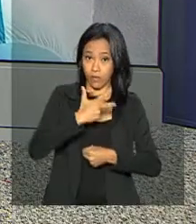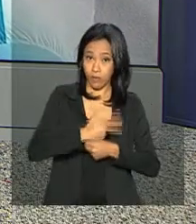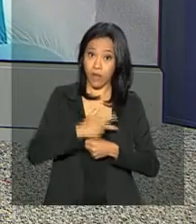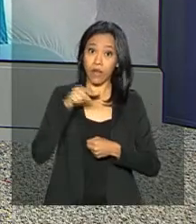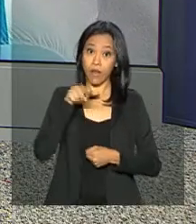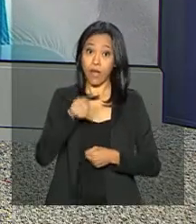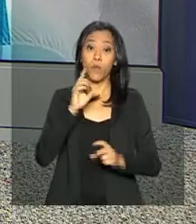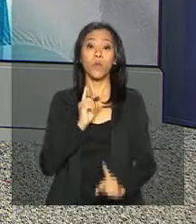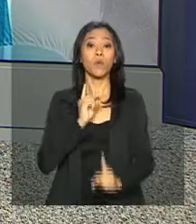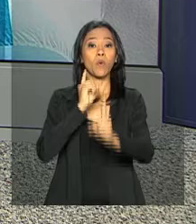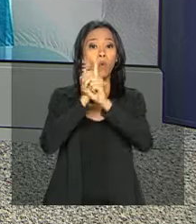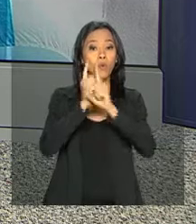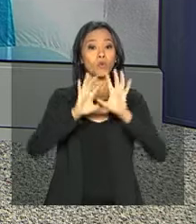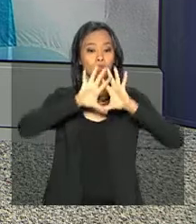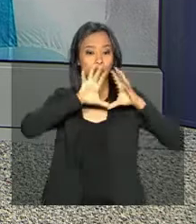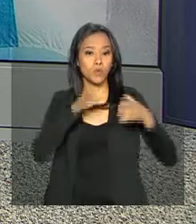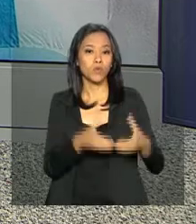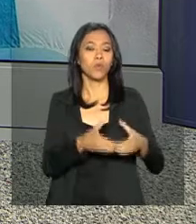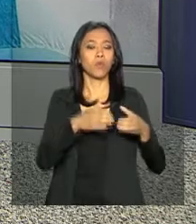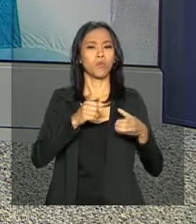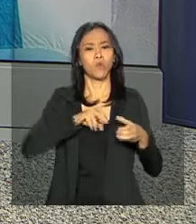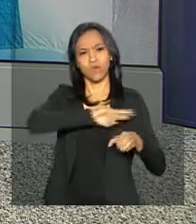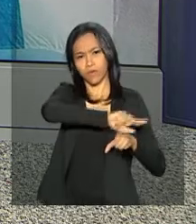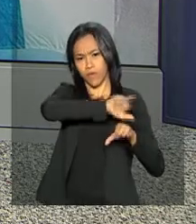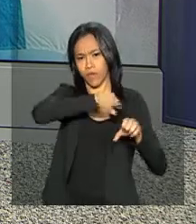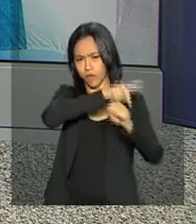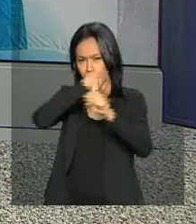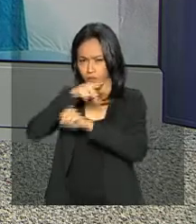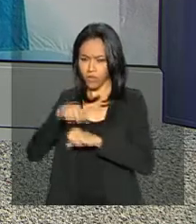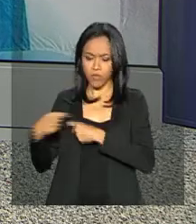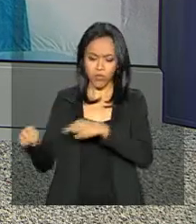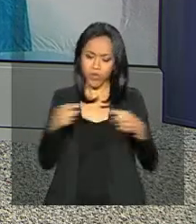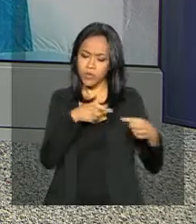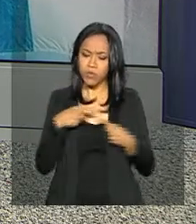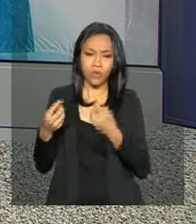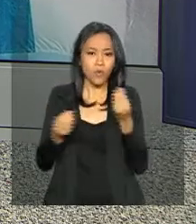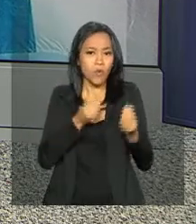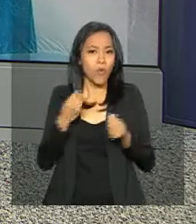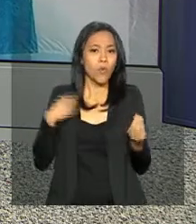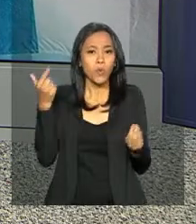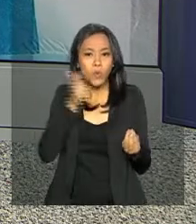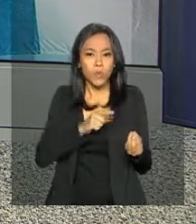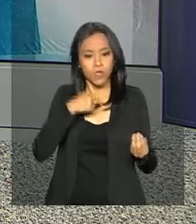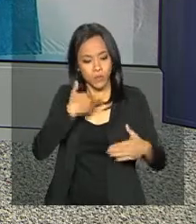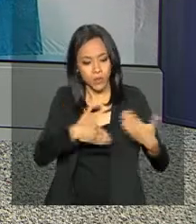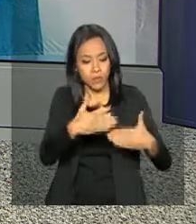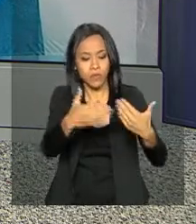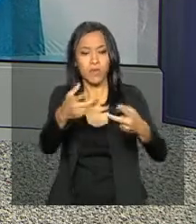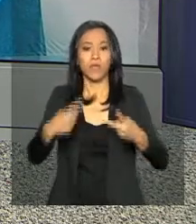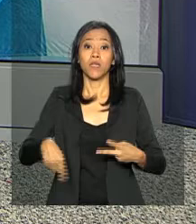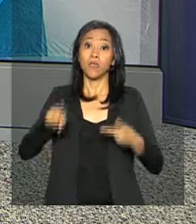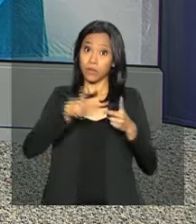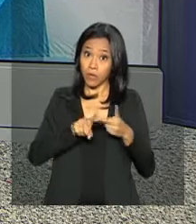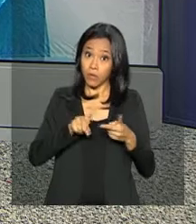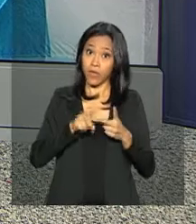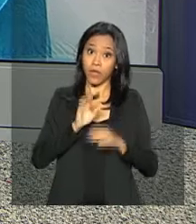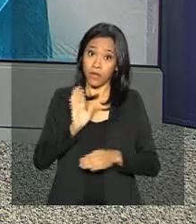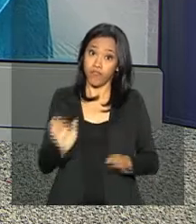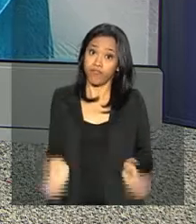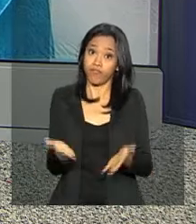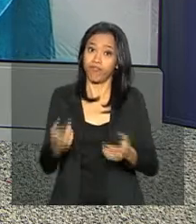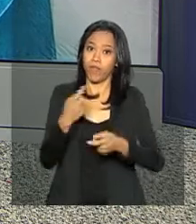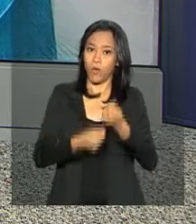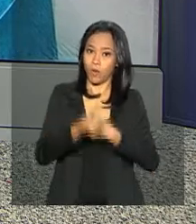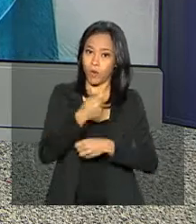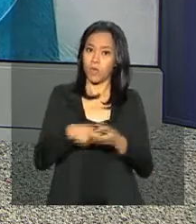ibero americana de chefes de estado vão discutir formas de alcançar o desenvolvimento sustentável com ganhos para economia a